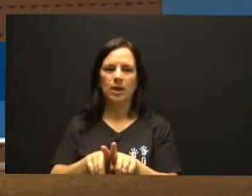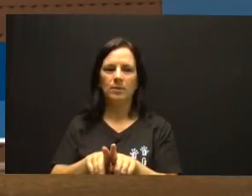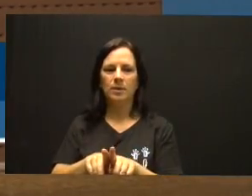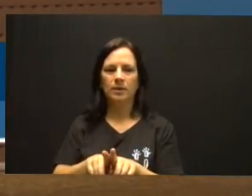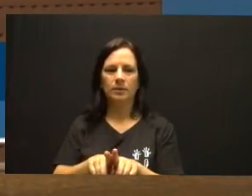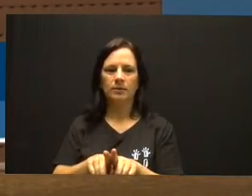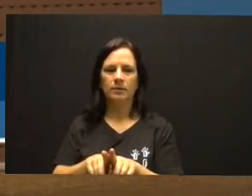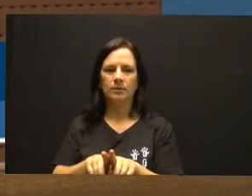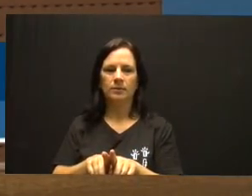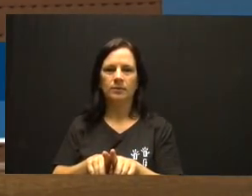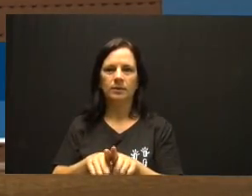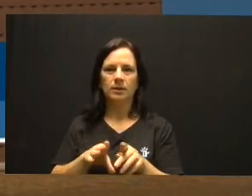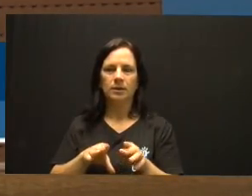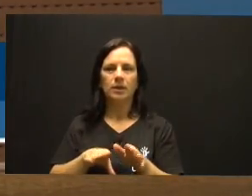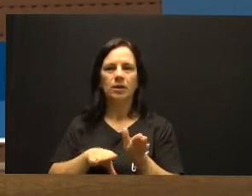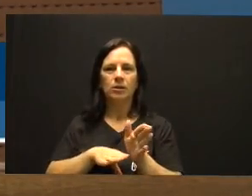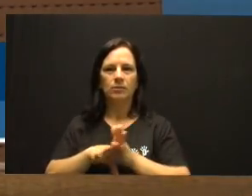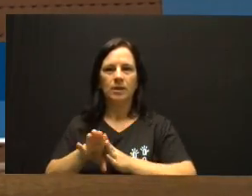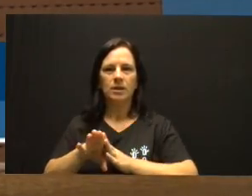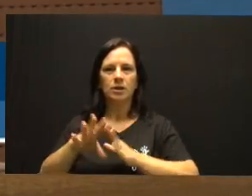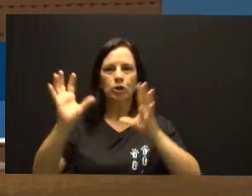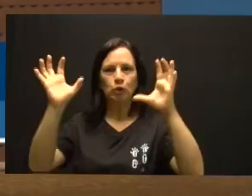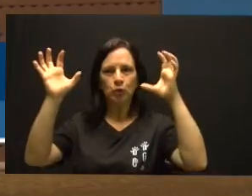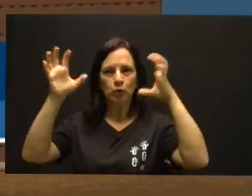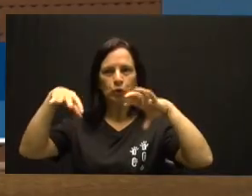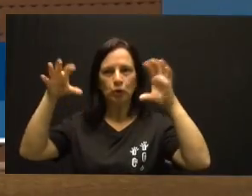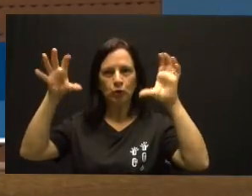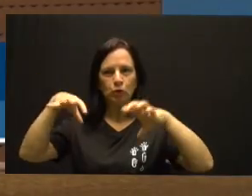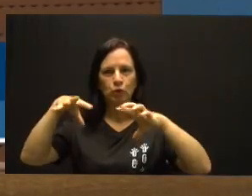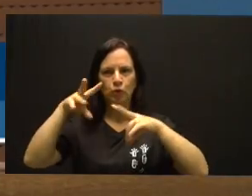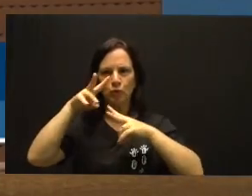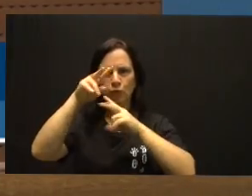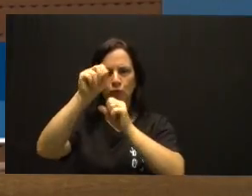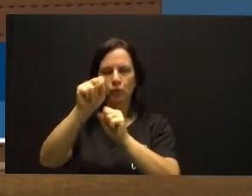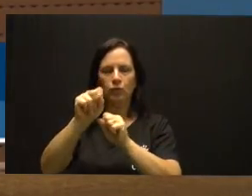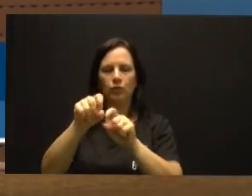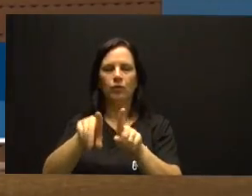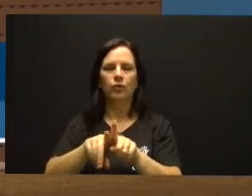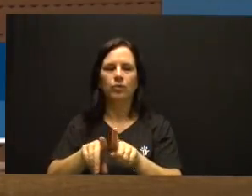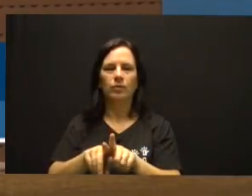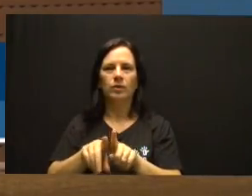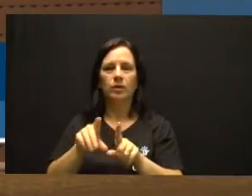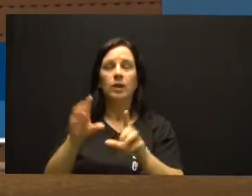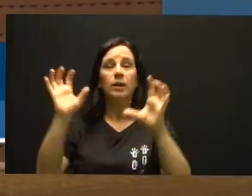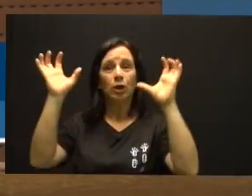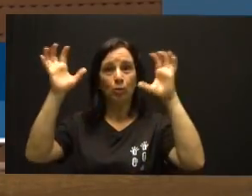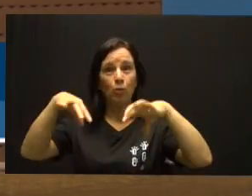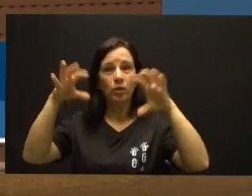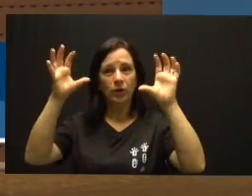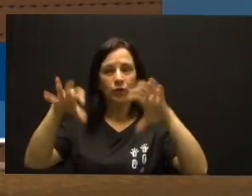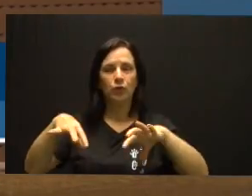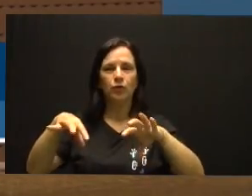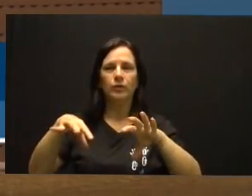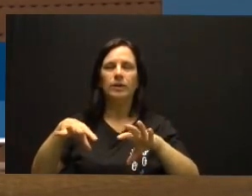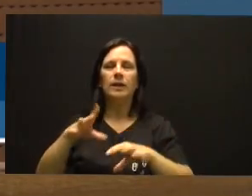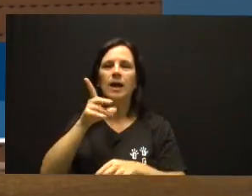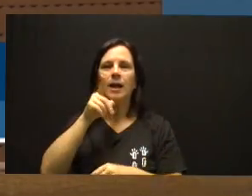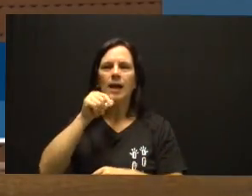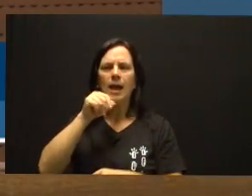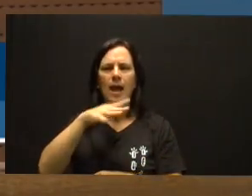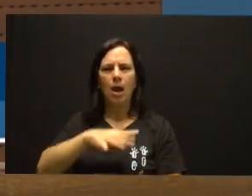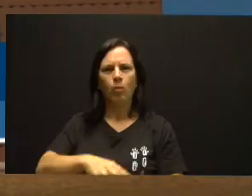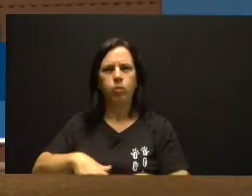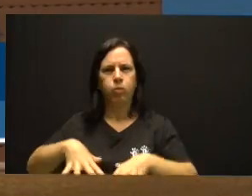Consideramos que estamos passando por uma época de chuvas fortes, uma vez em que é do conhecimento de toda a população a ocorrência de enchentes na